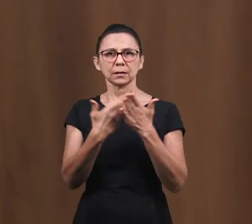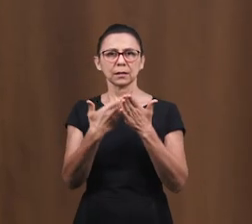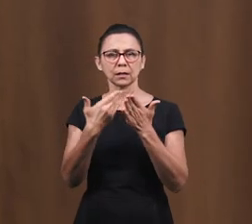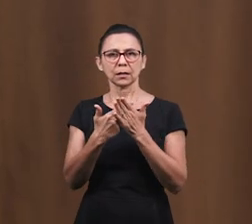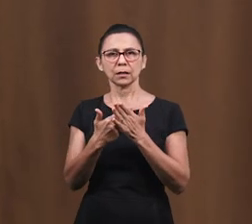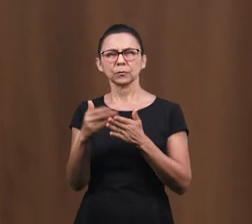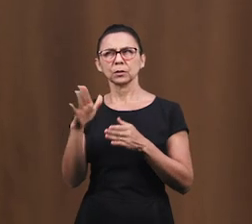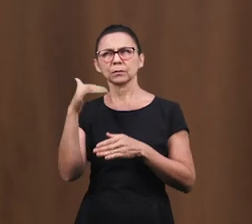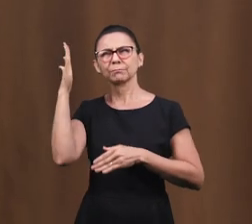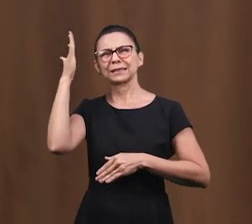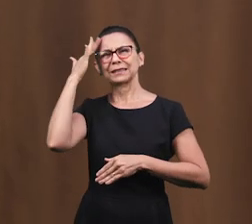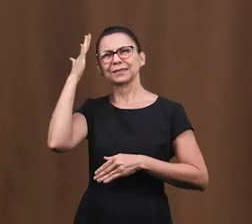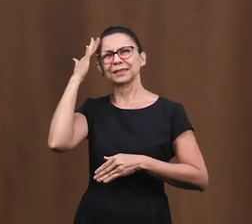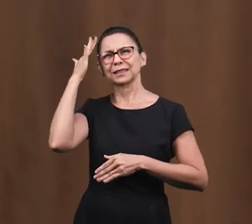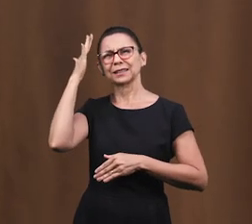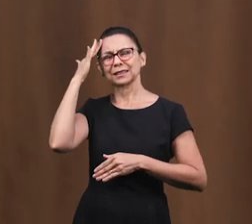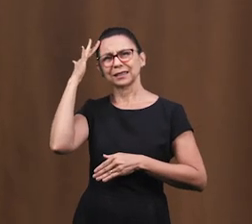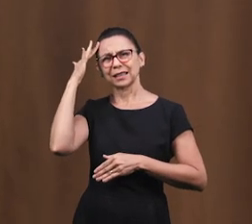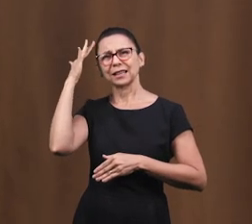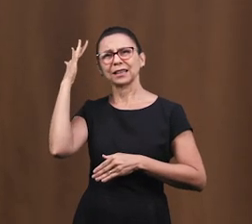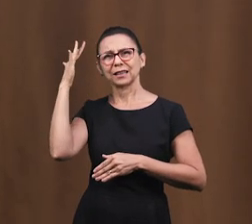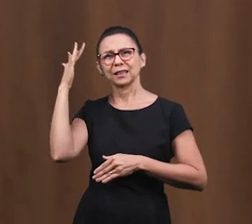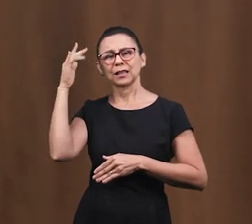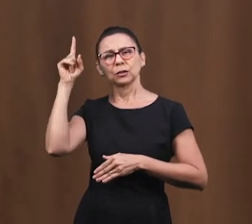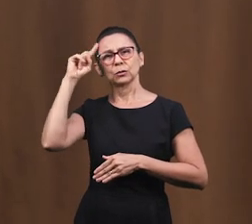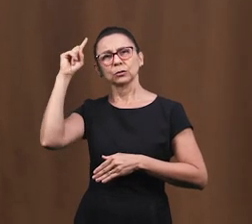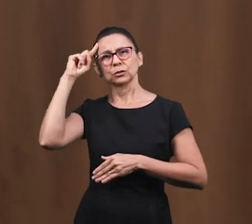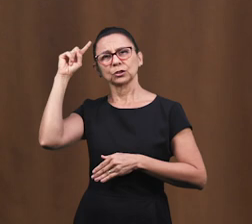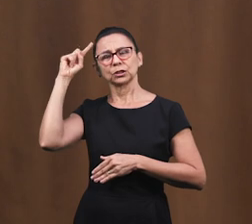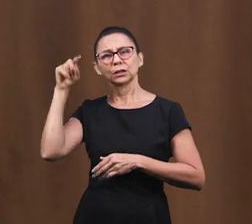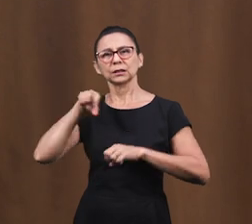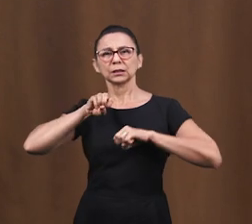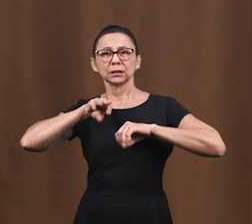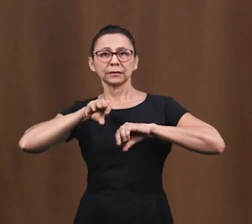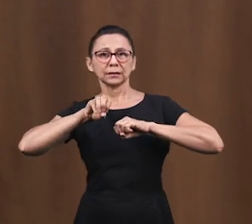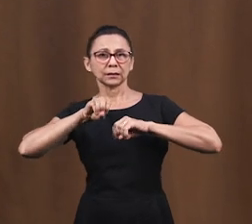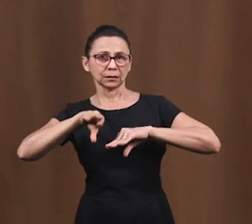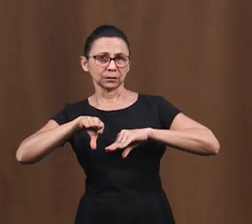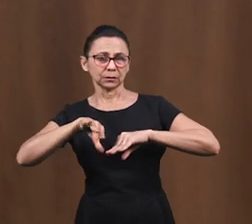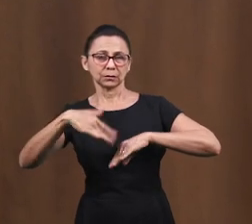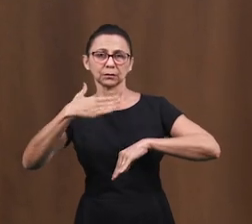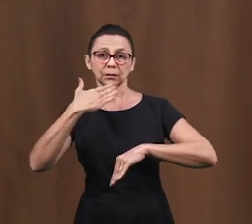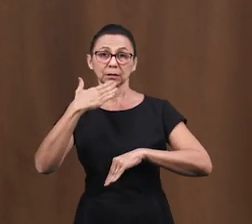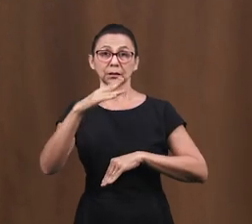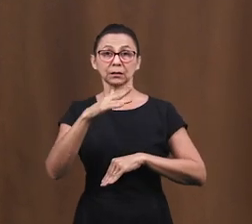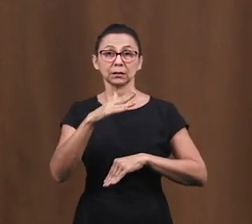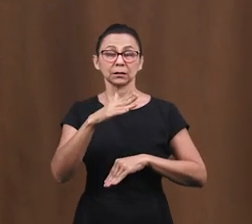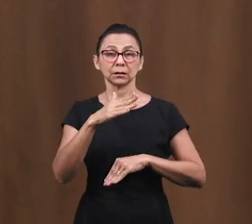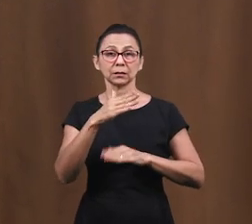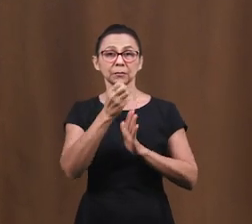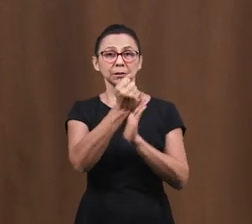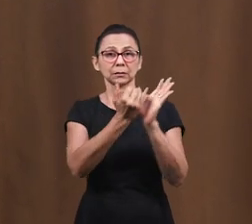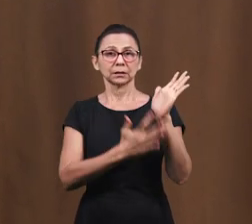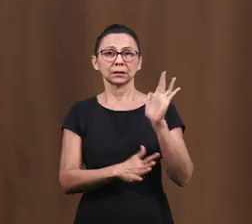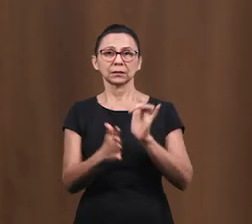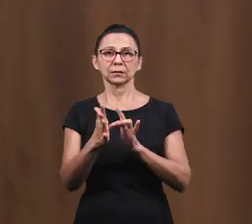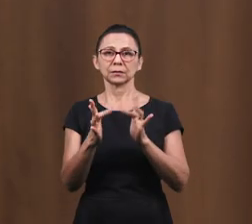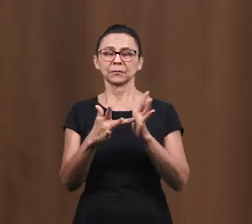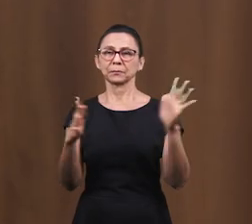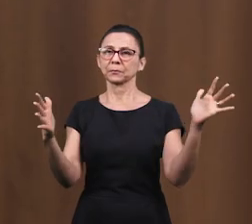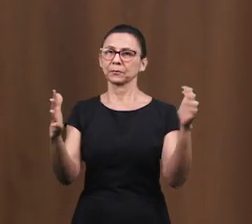ter entendimento, Senhor, da Tua palavra a cada dia. Nós Te pedimos assim, pelo